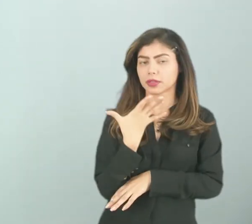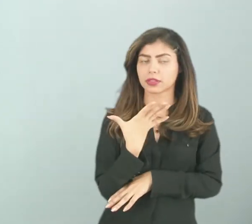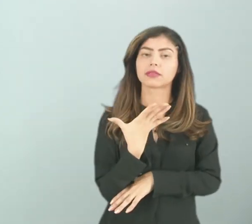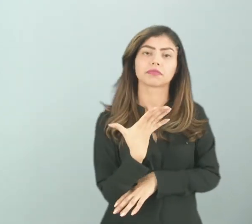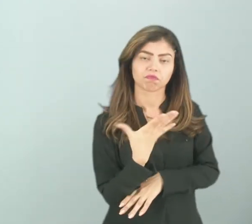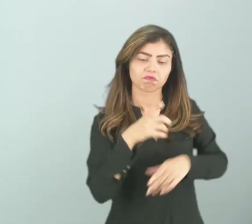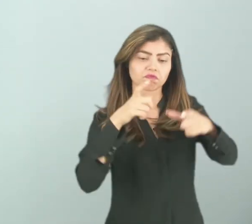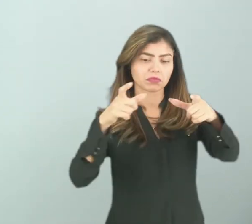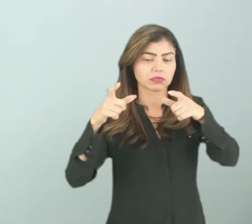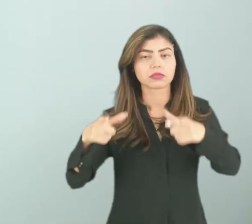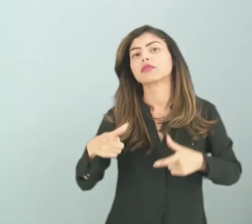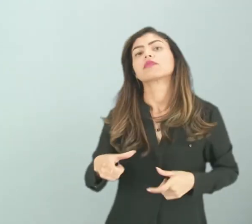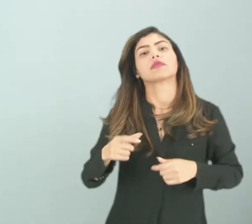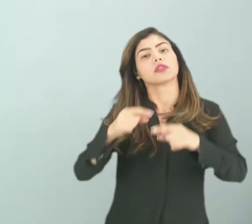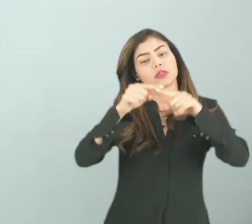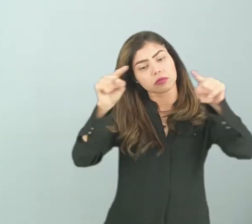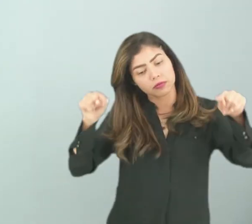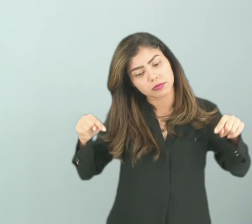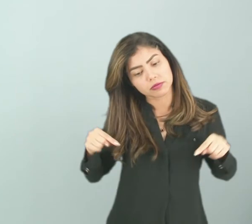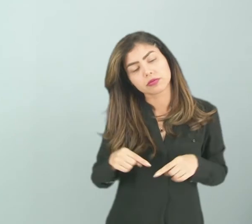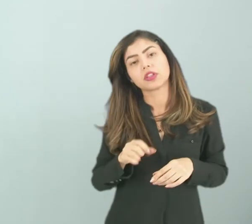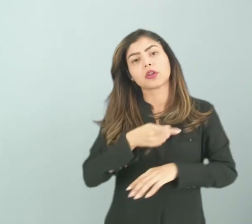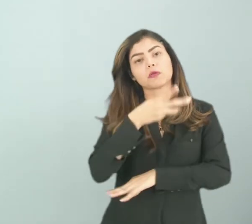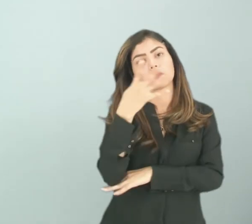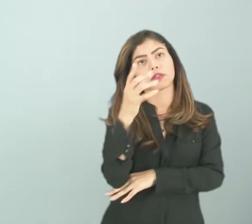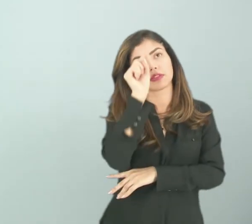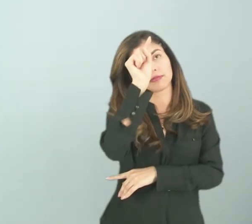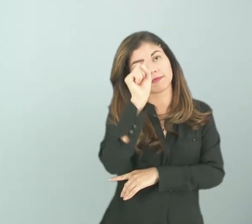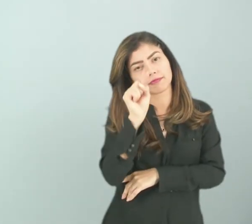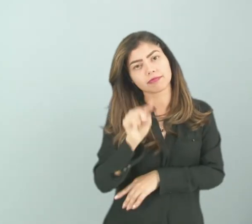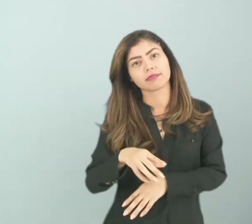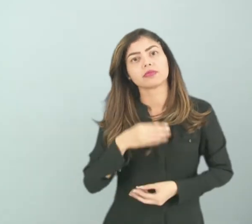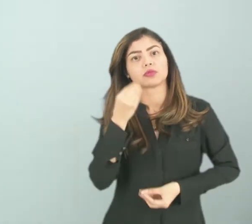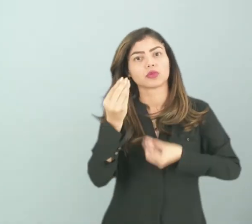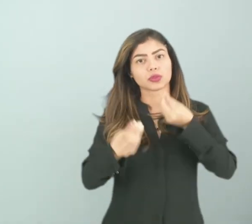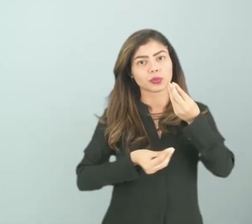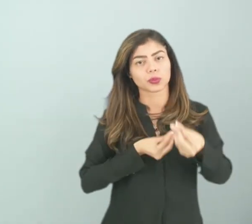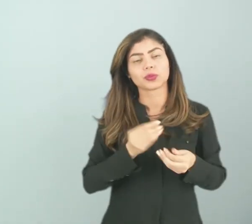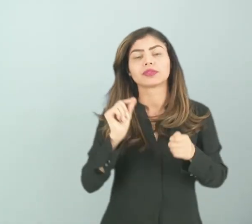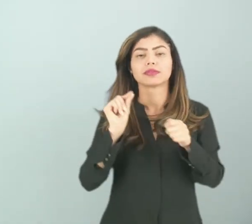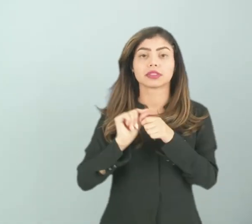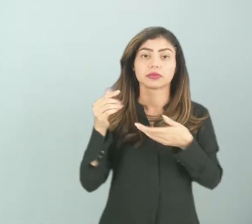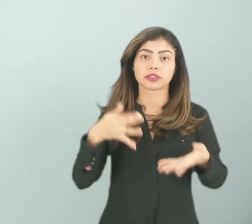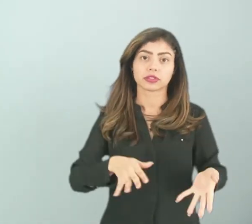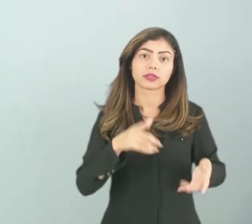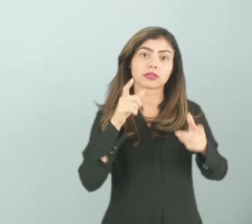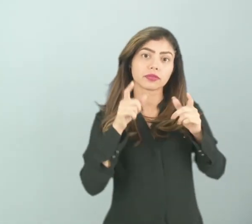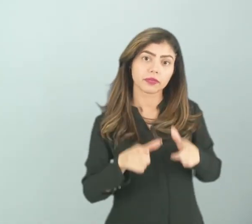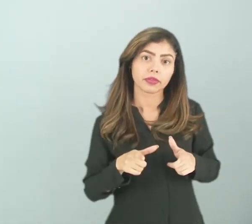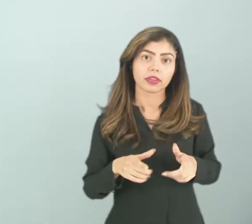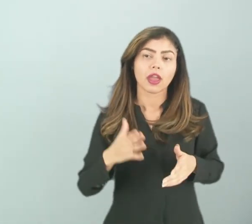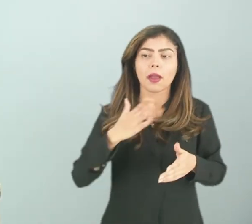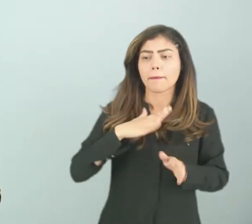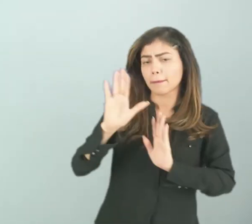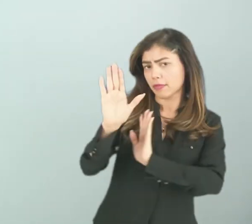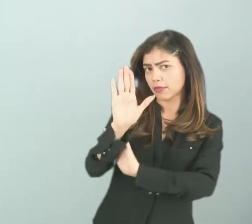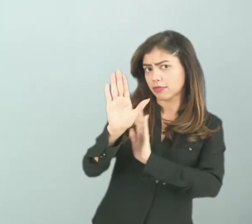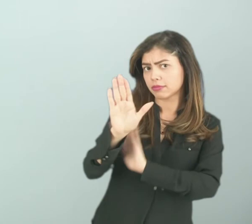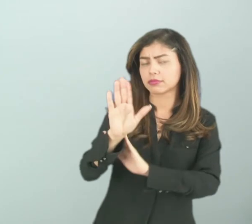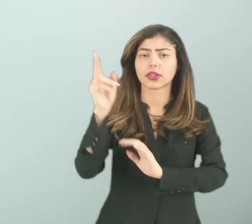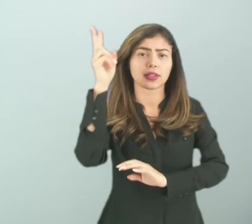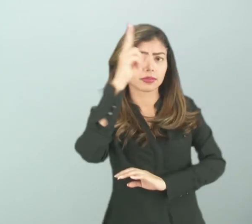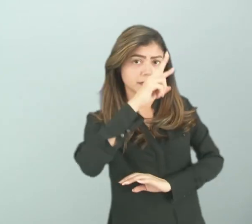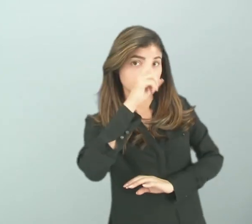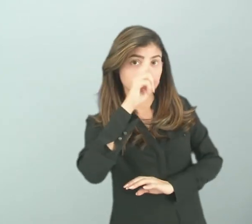sobre localização no espaço, quantas casinhas andas, como que eu faço para chegar no local, a minha direita. Lembrando,